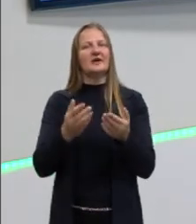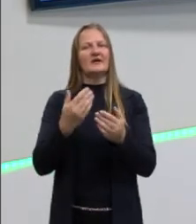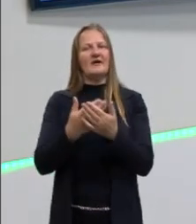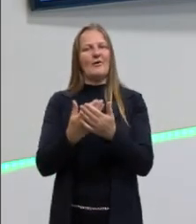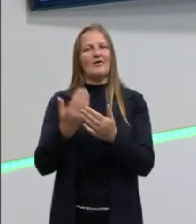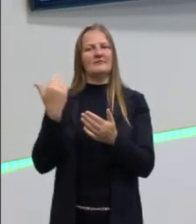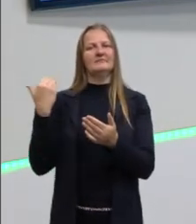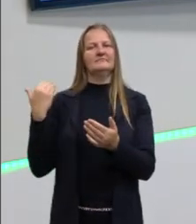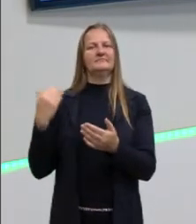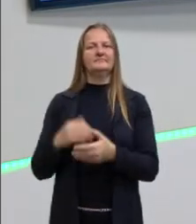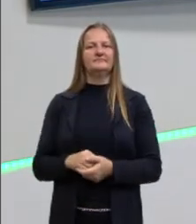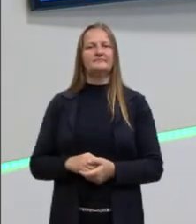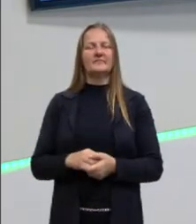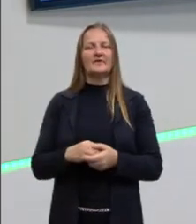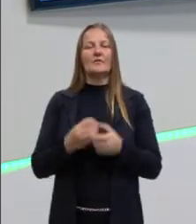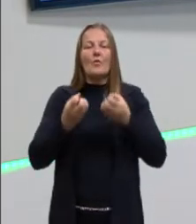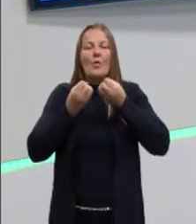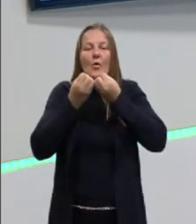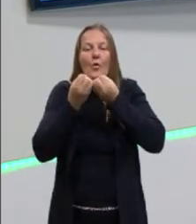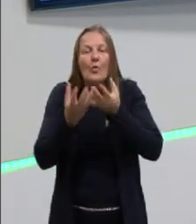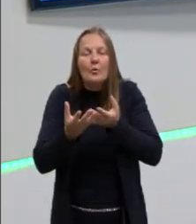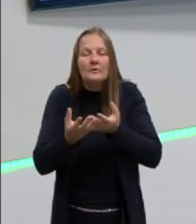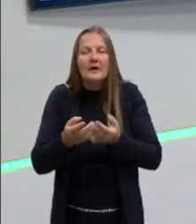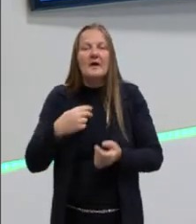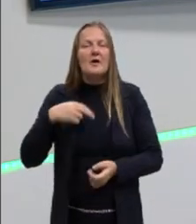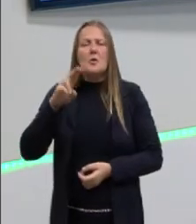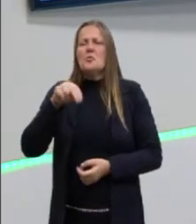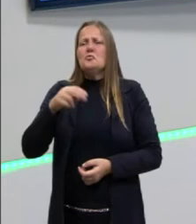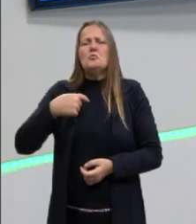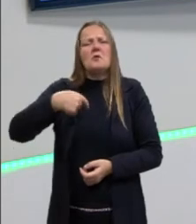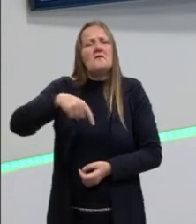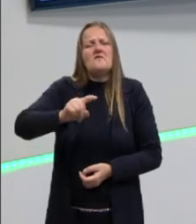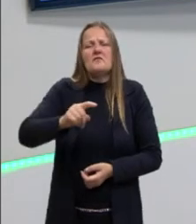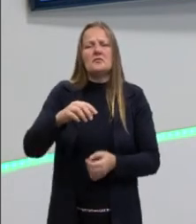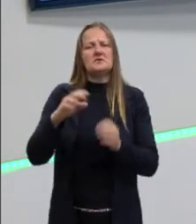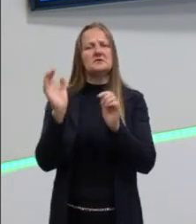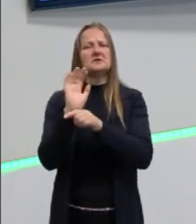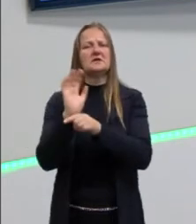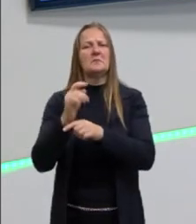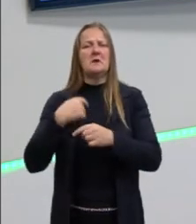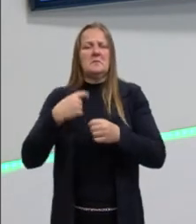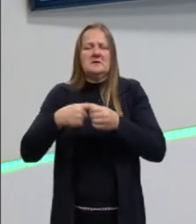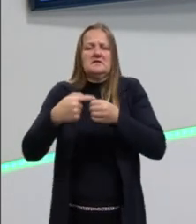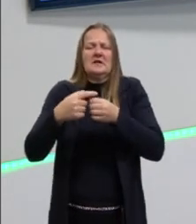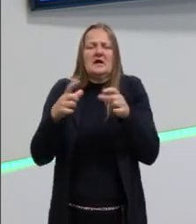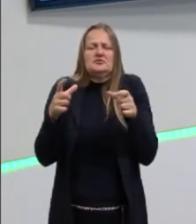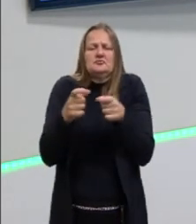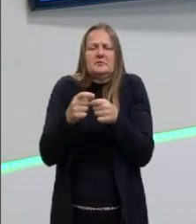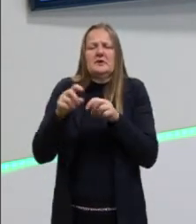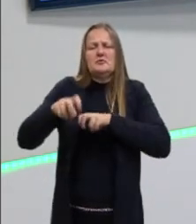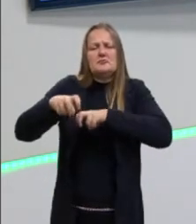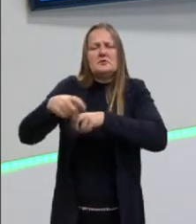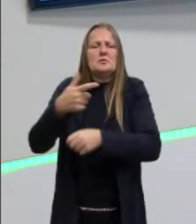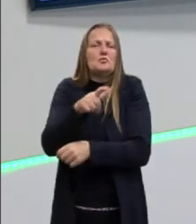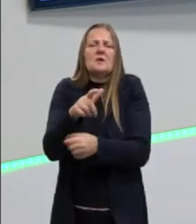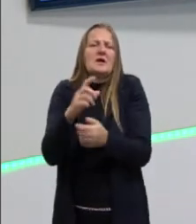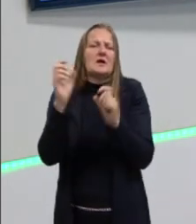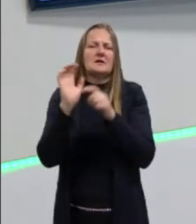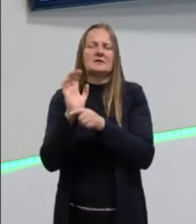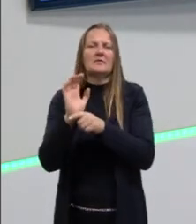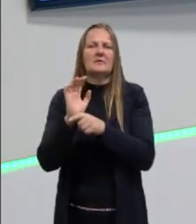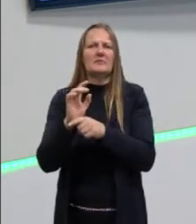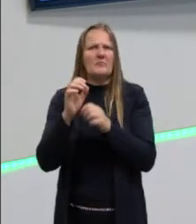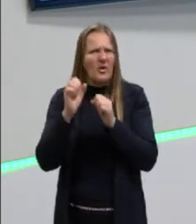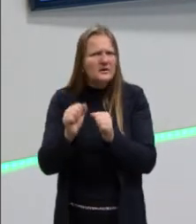aí tu vai contar uma história de que tu nunca foi ao cinema porque na tua cidade que é do interior não existe cinema